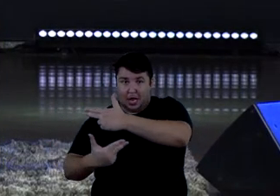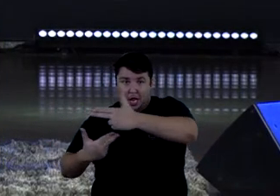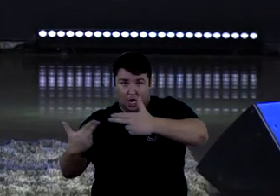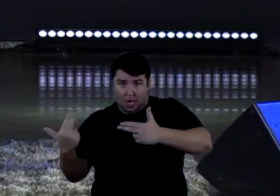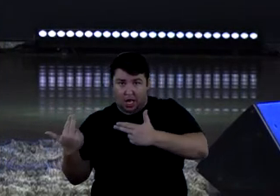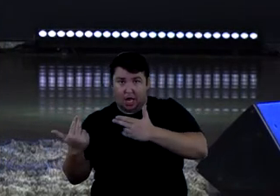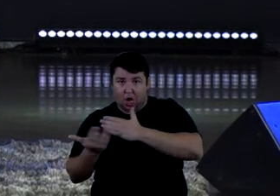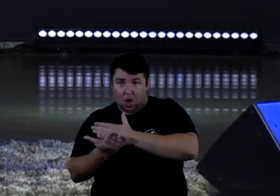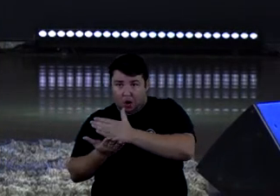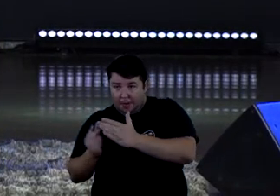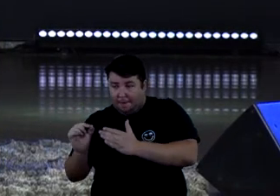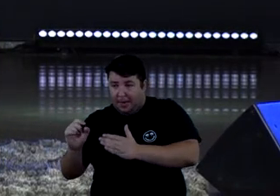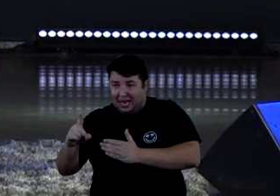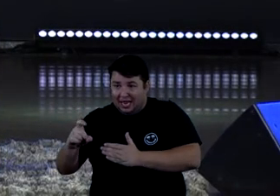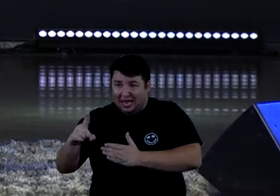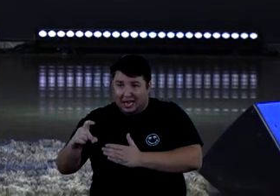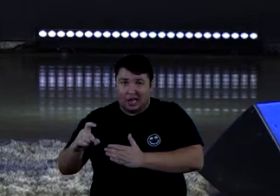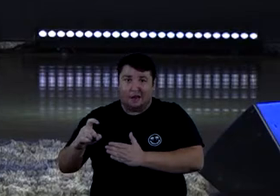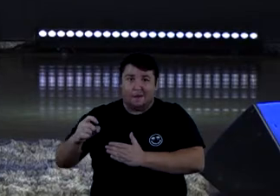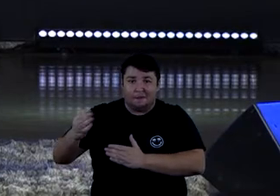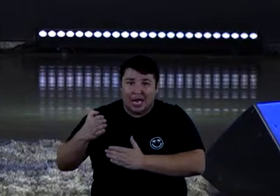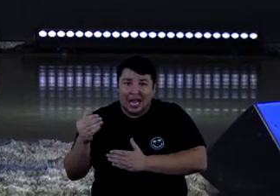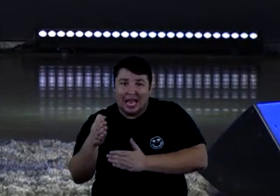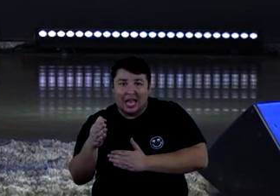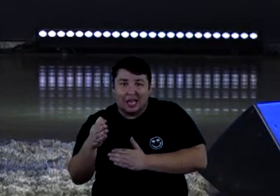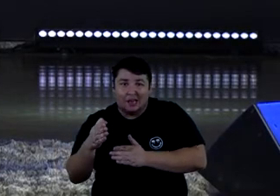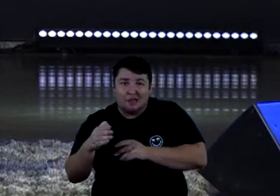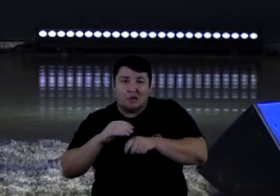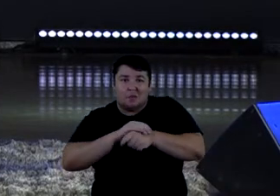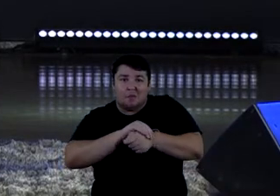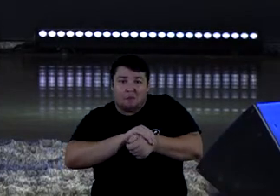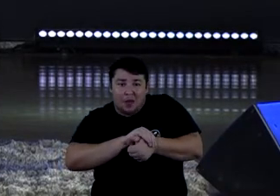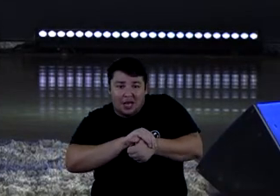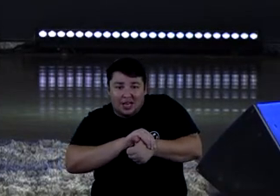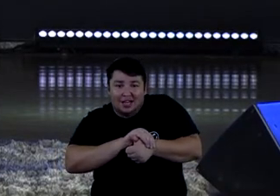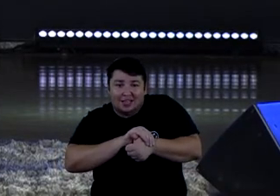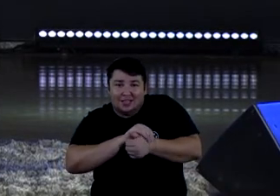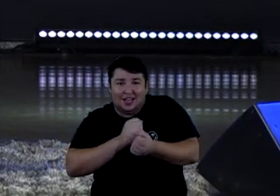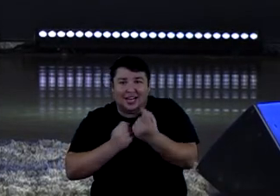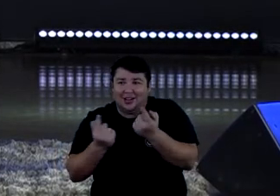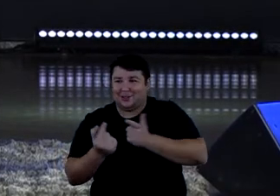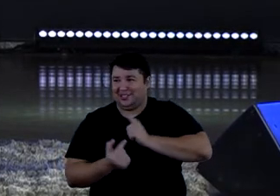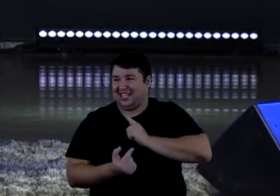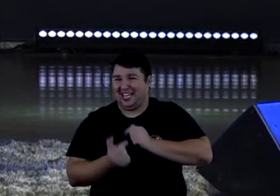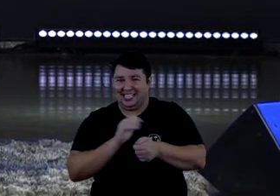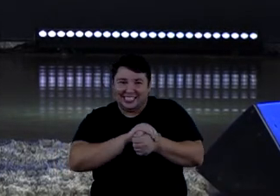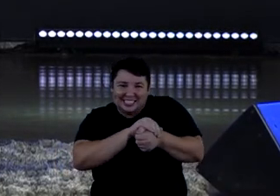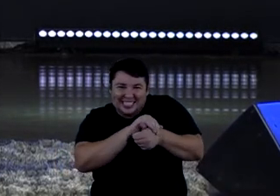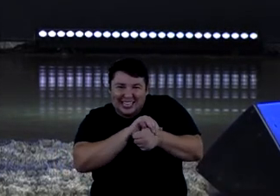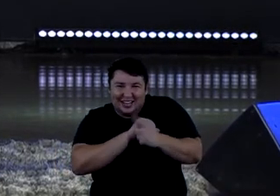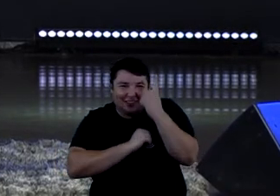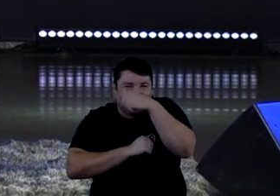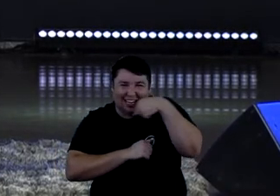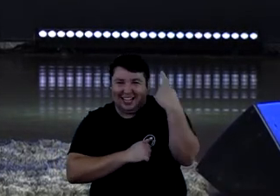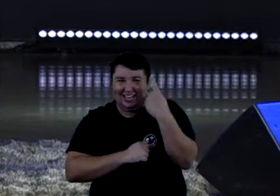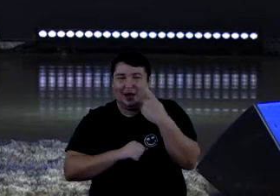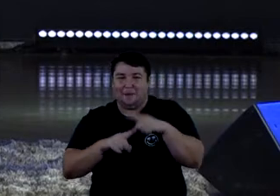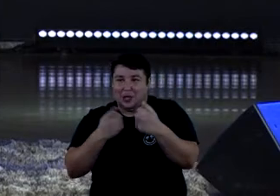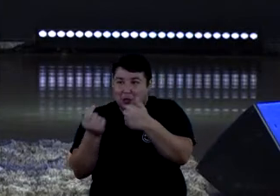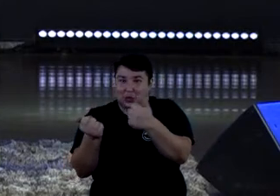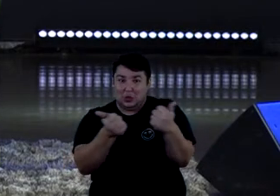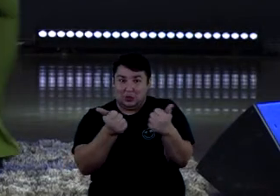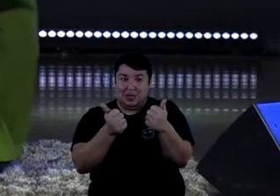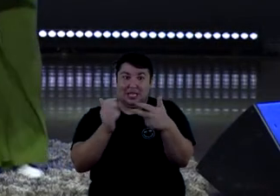Começou numa bactéria que evoluiu para o peixe, que virou uma tartaruga. Tudo bem que Deus tem cara de tartaruga, né? Mas tudo bem, mas